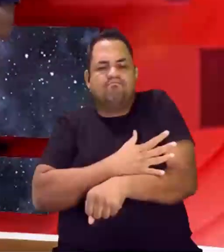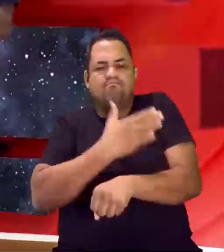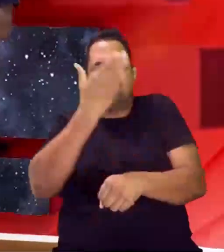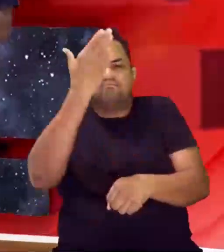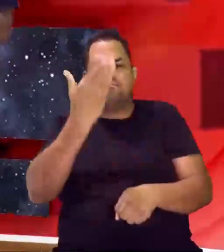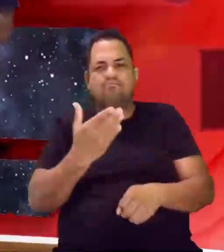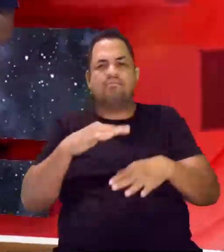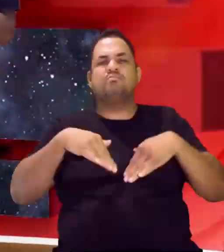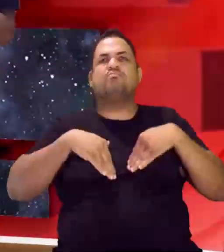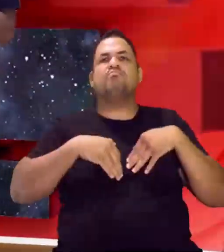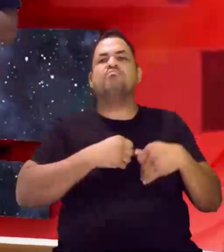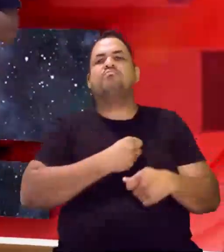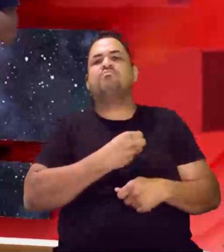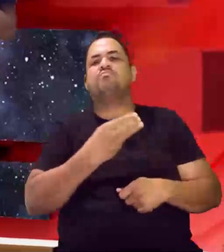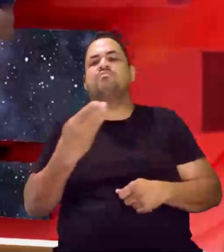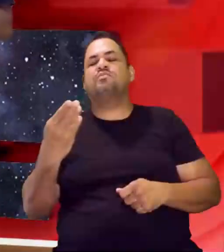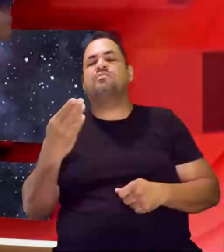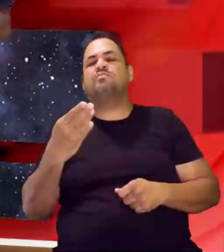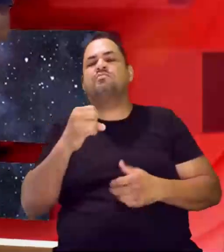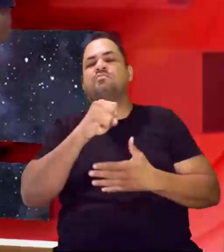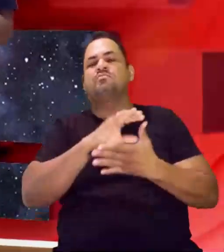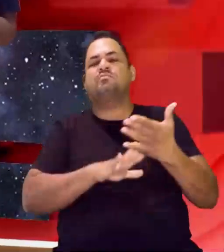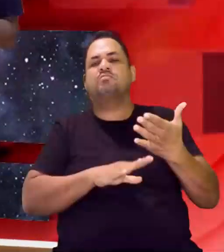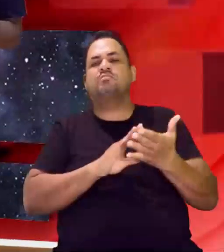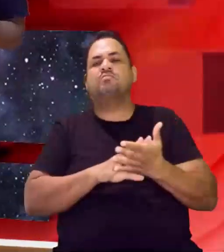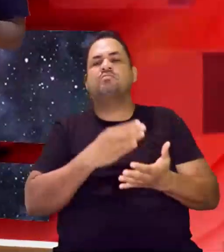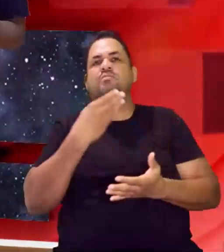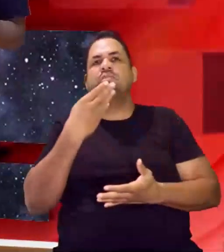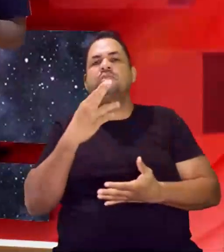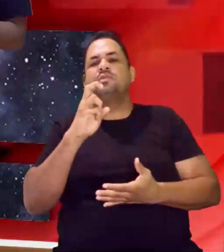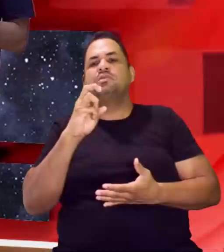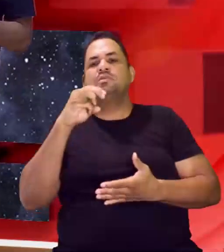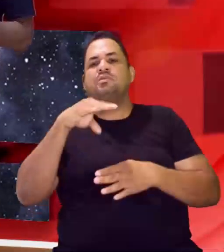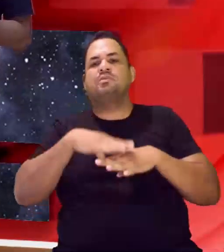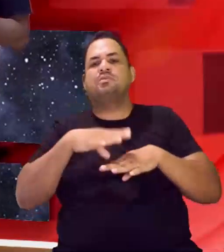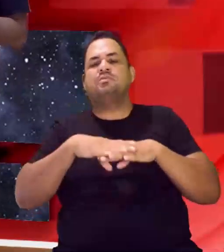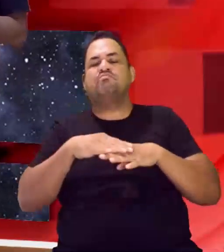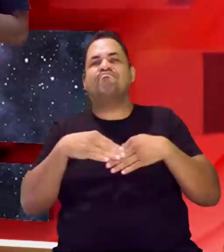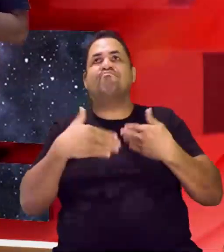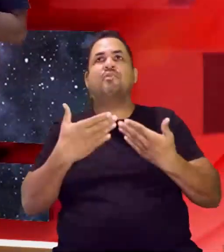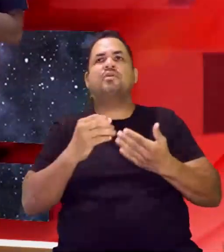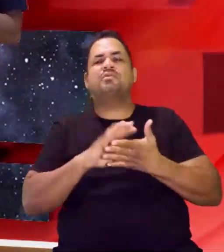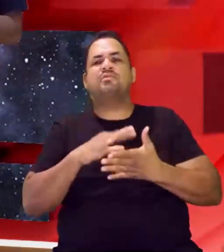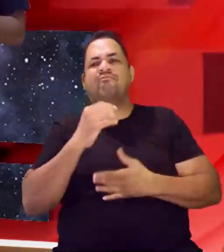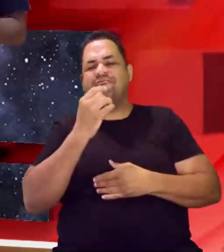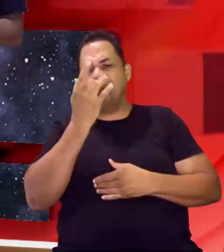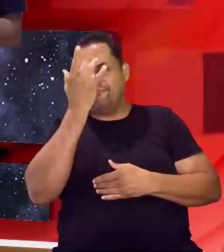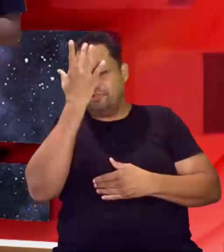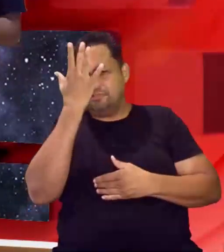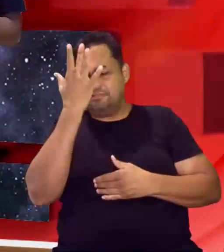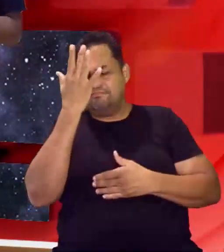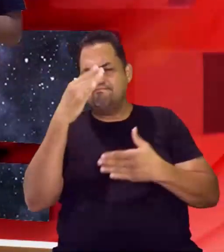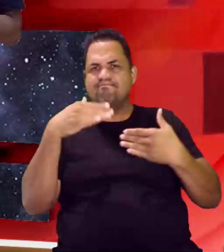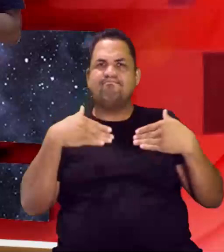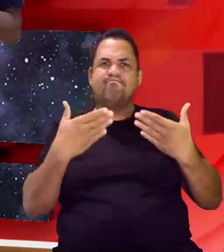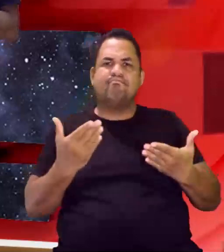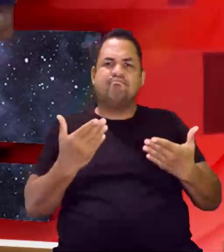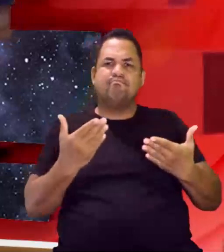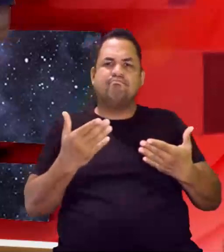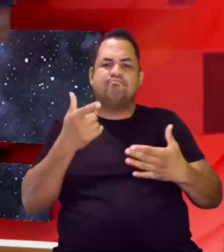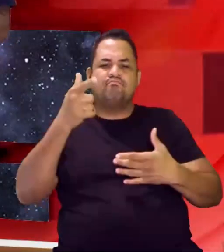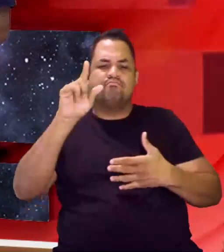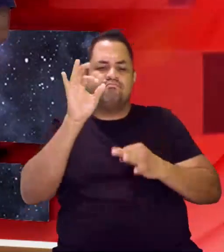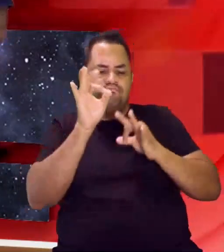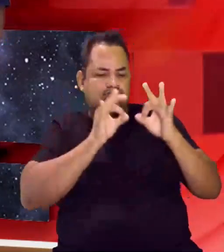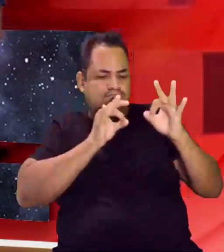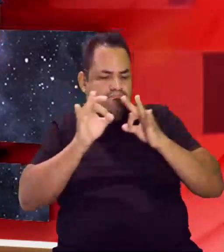nisso. Quantas questões no Enem, tem 45 de matemática, são fáceis? Dessas questões fáceis, eu